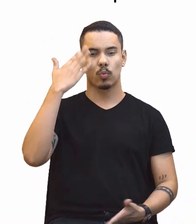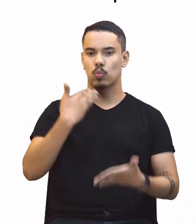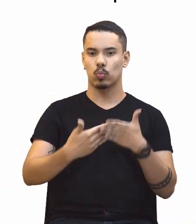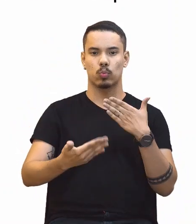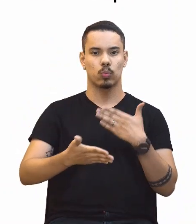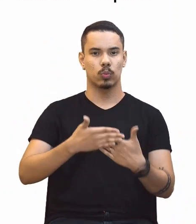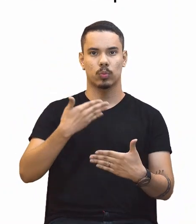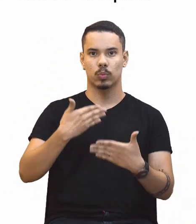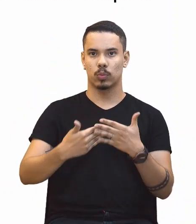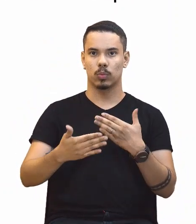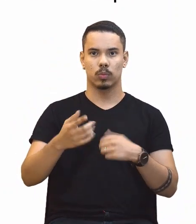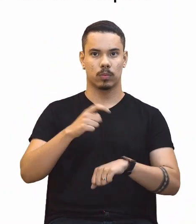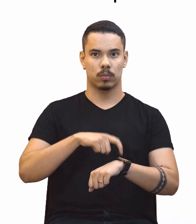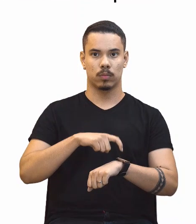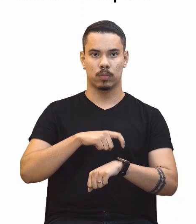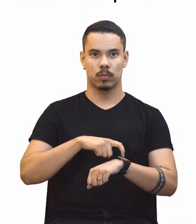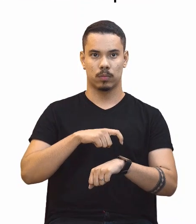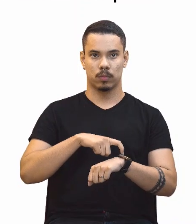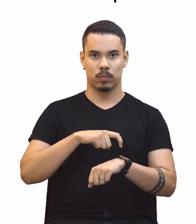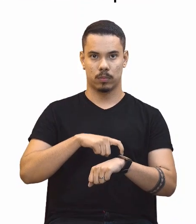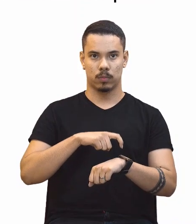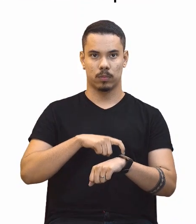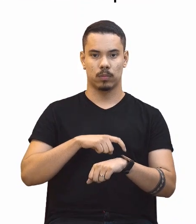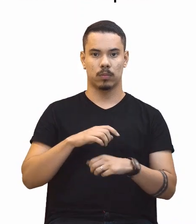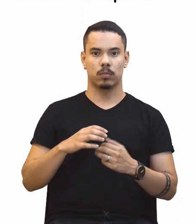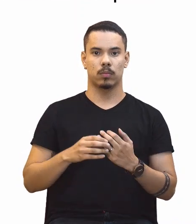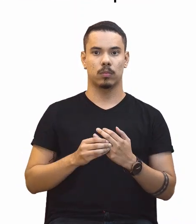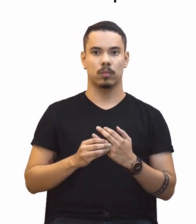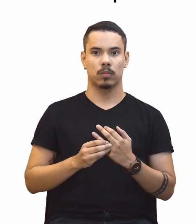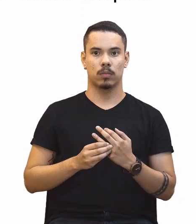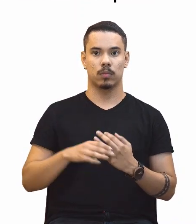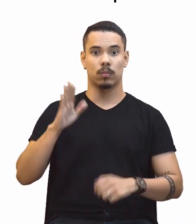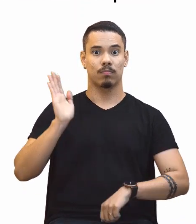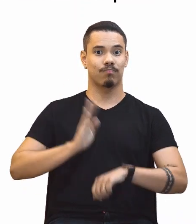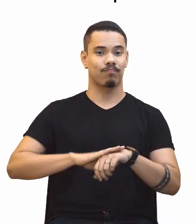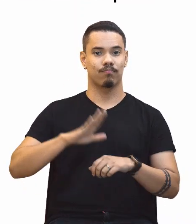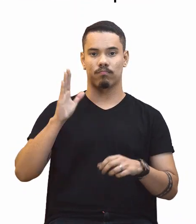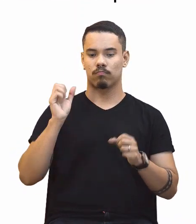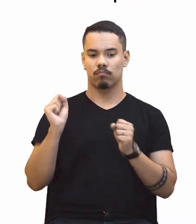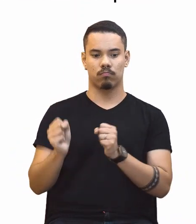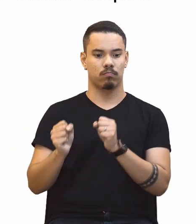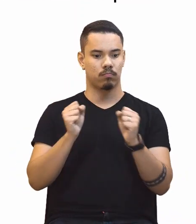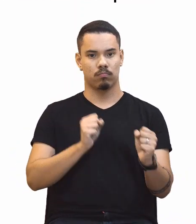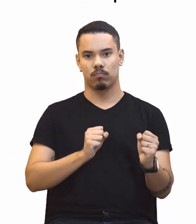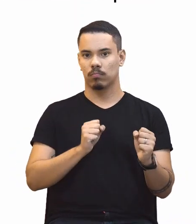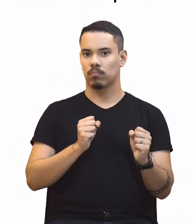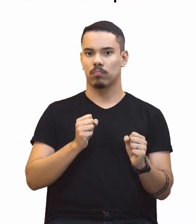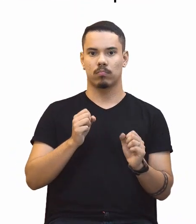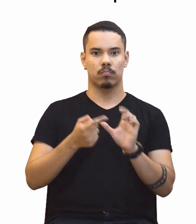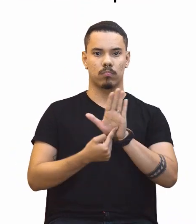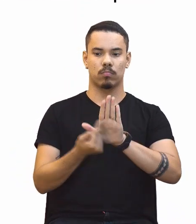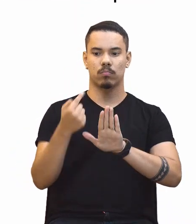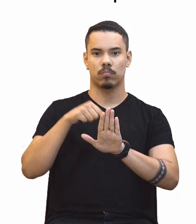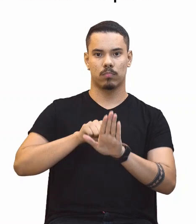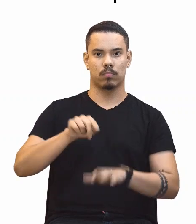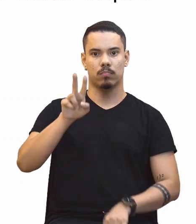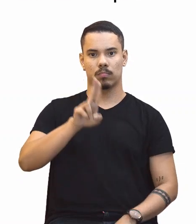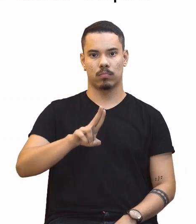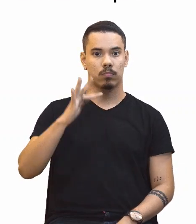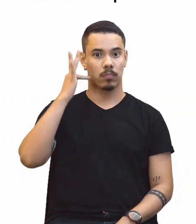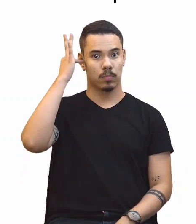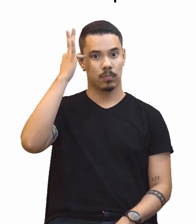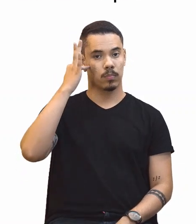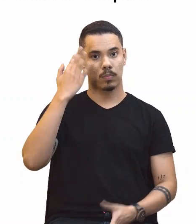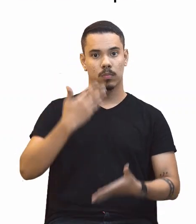tempo, olha só, é talvez uma das mais poderosas metáforas imaginadas pela filosofia em qualquer